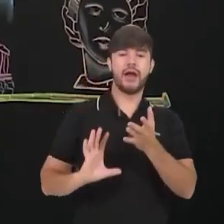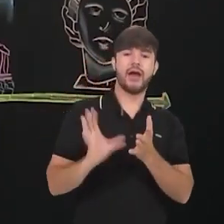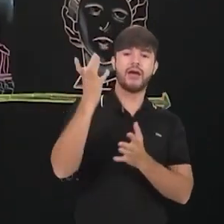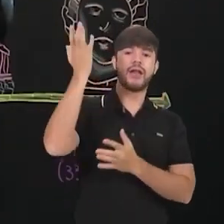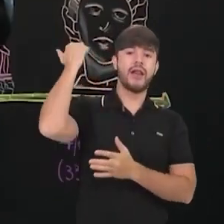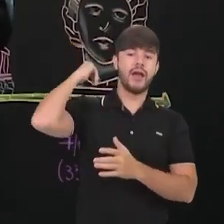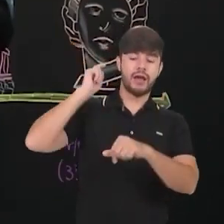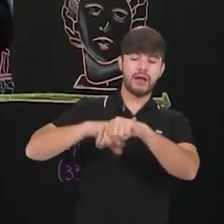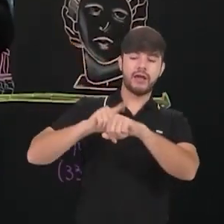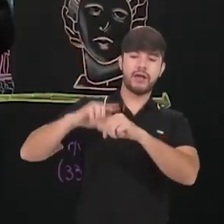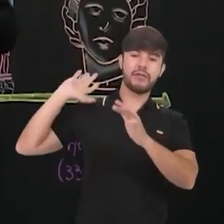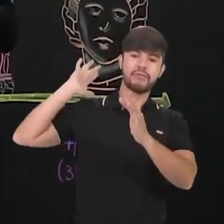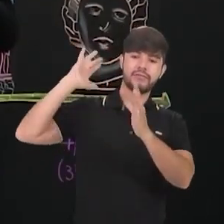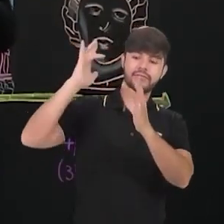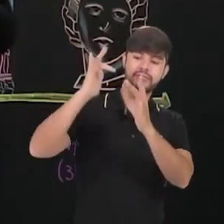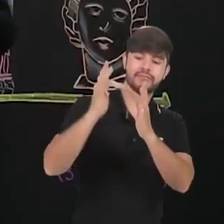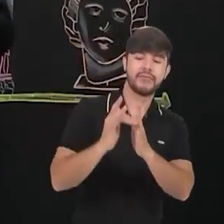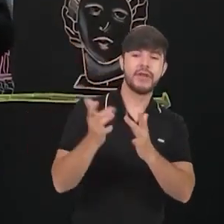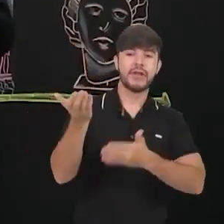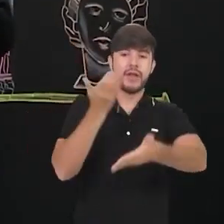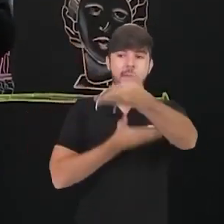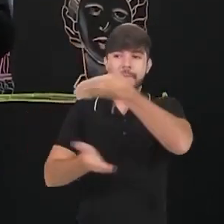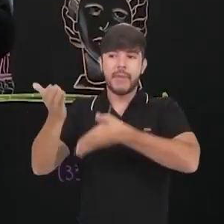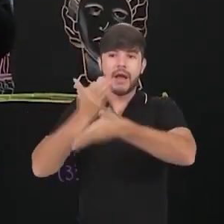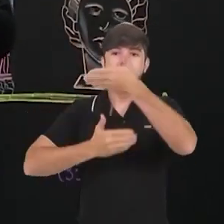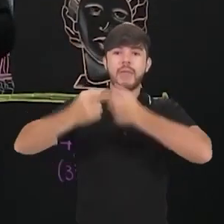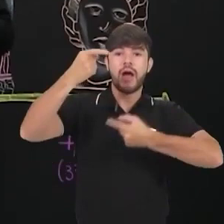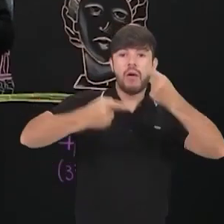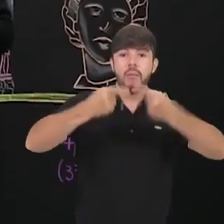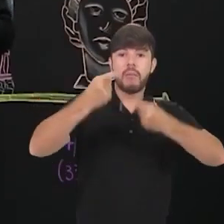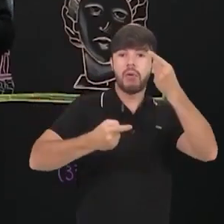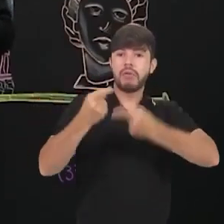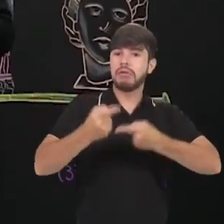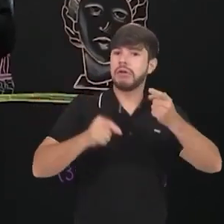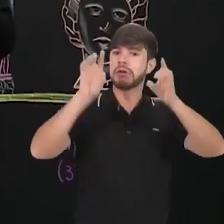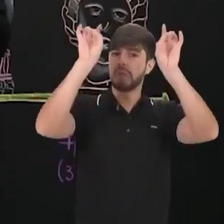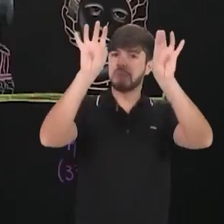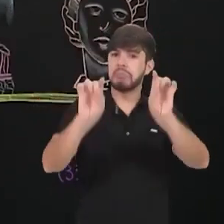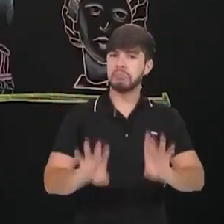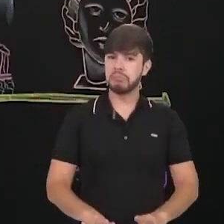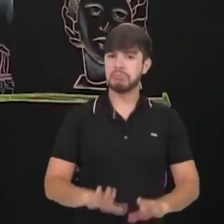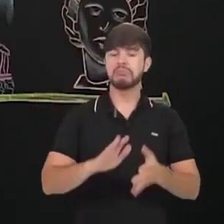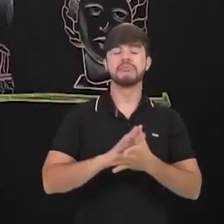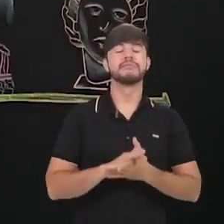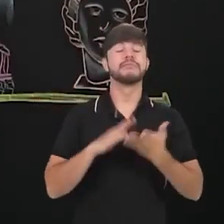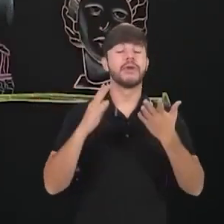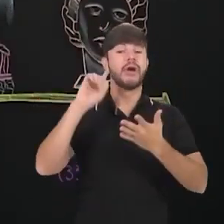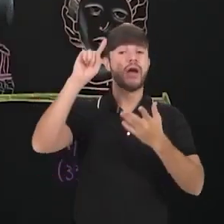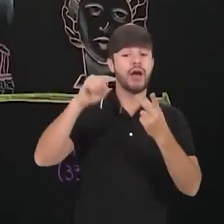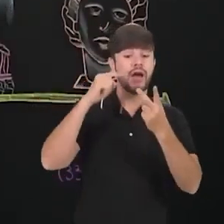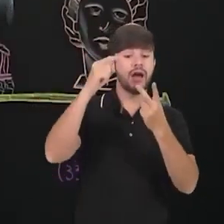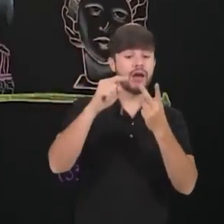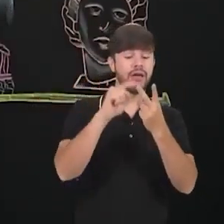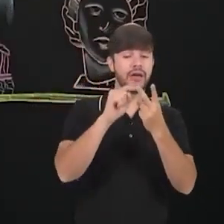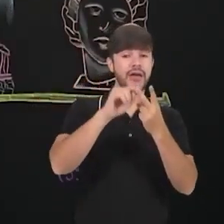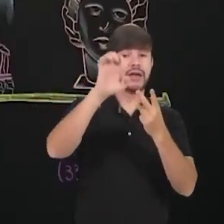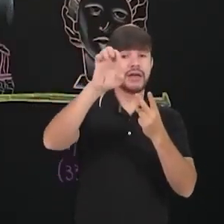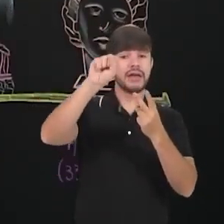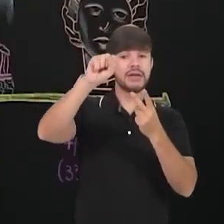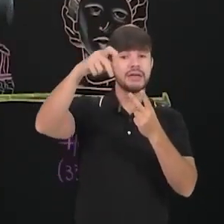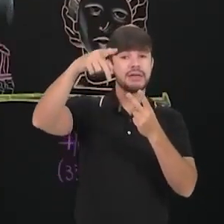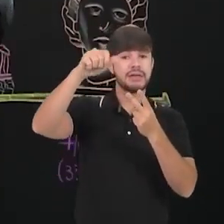Atenas, que se desenvolveu uma forma de participação política muito específica. Já outra muito importante foi